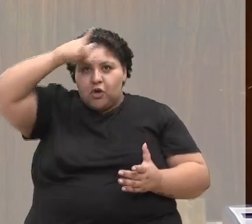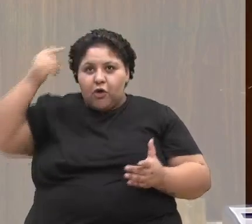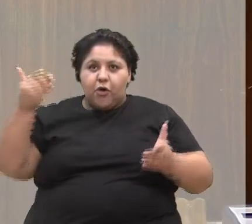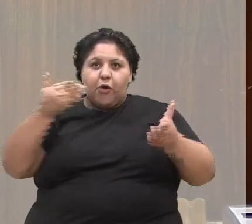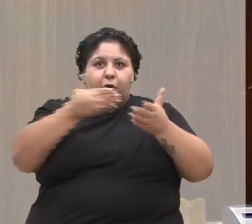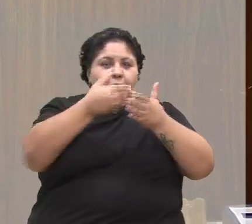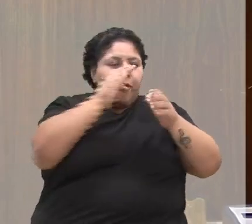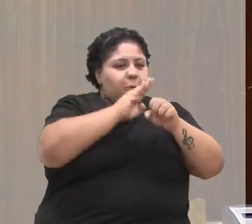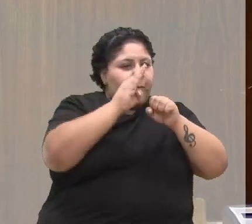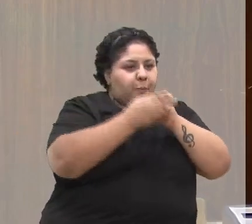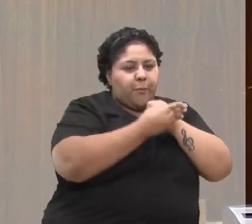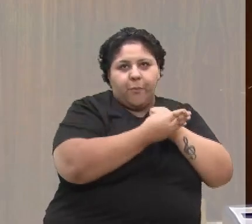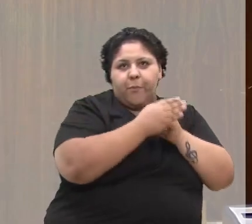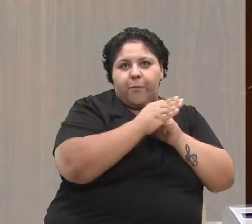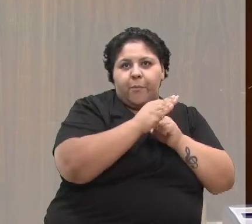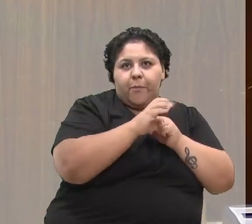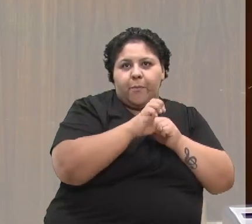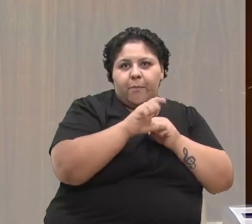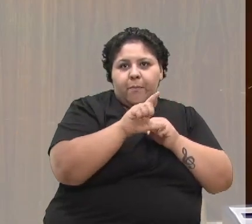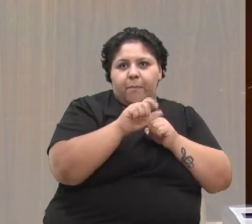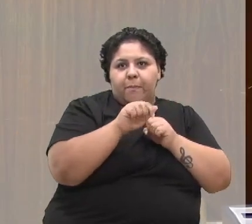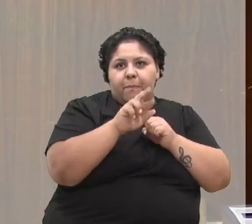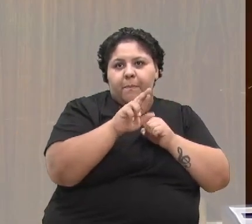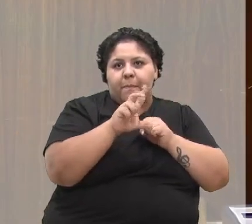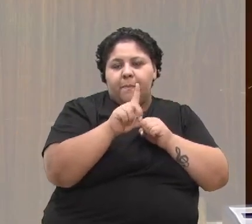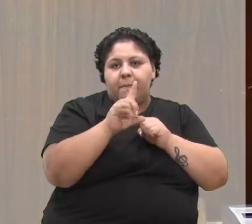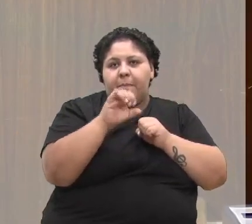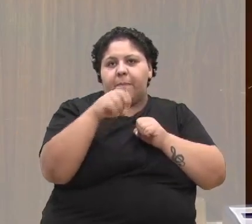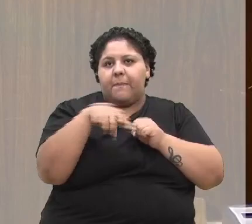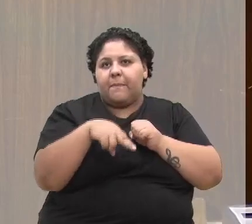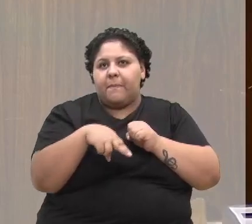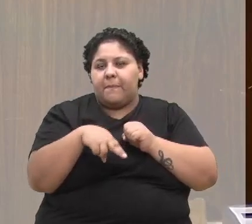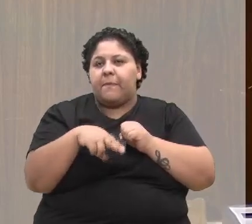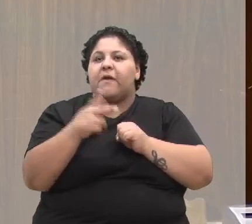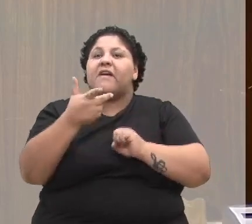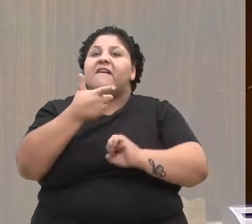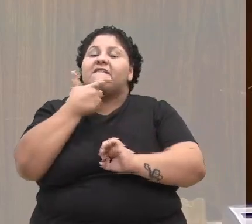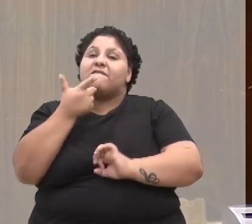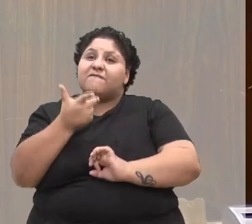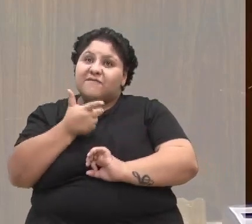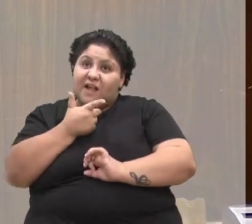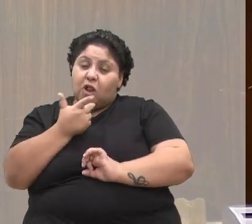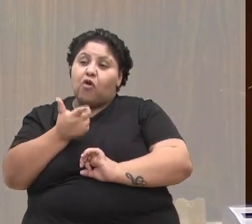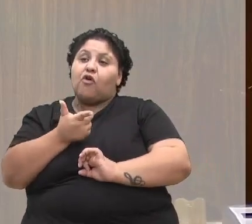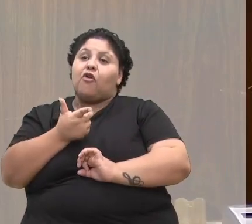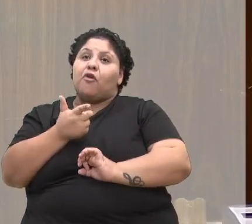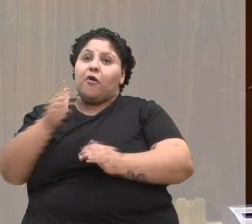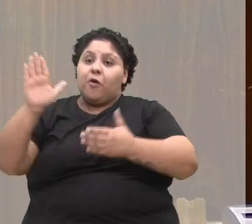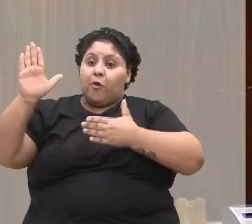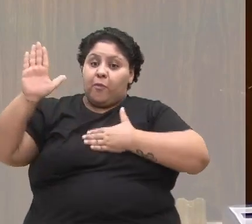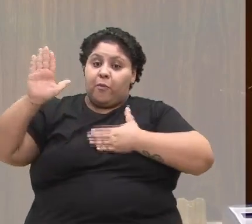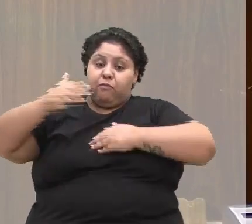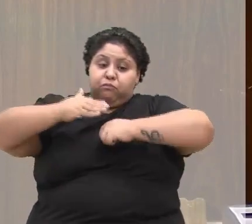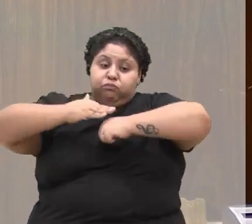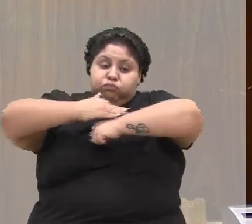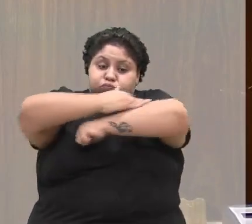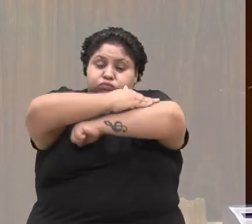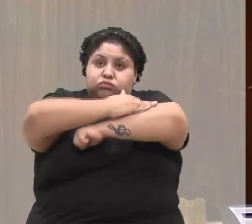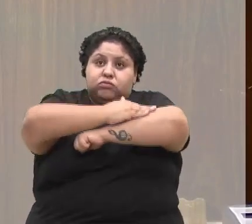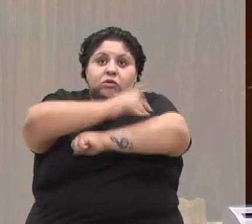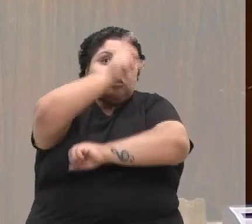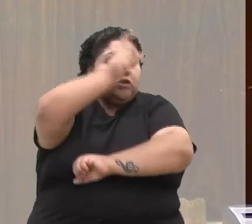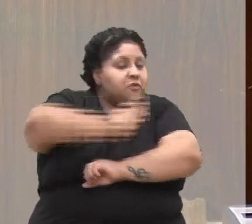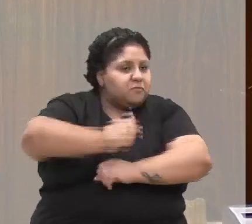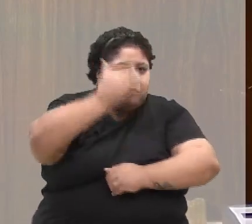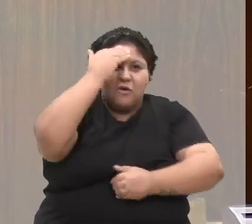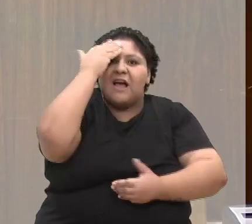o Balardim, como o Recanto das Cascatas, e prometeu que haveria o asfaltamento desses bairros. Os moradores